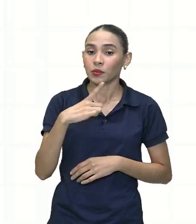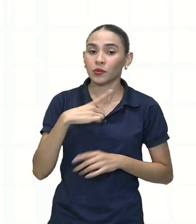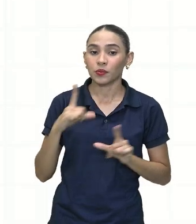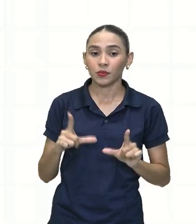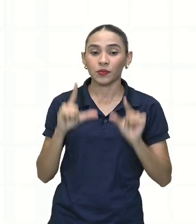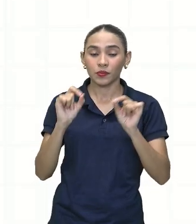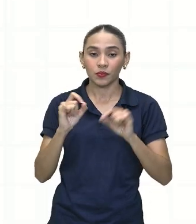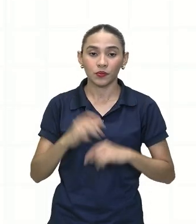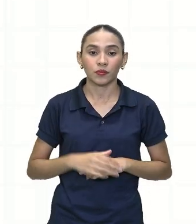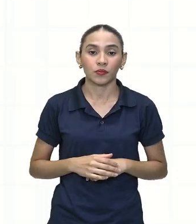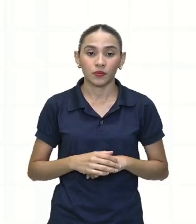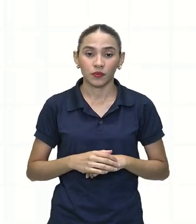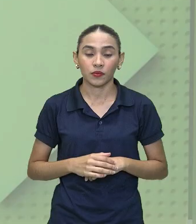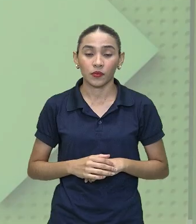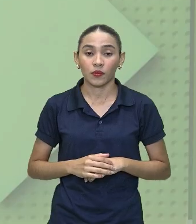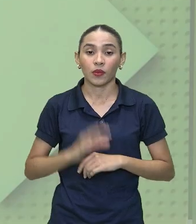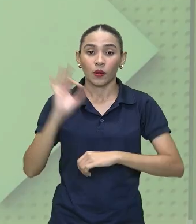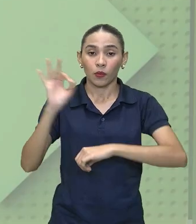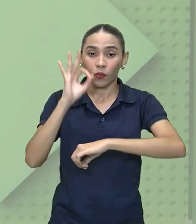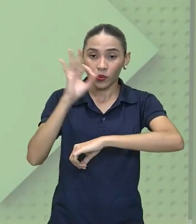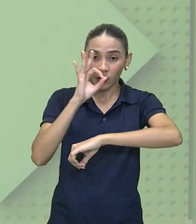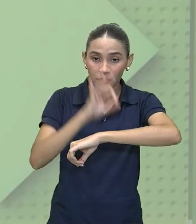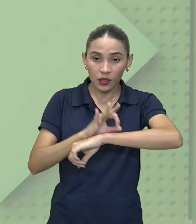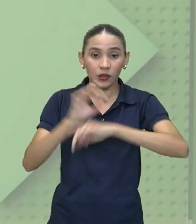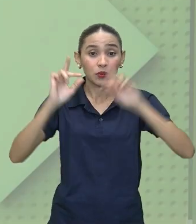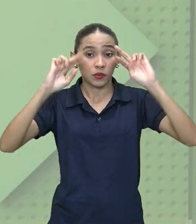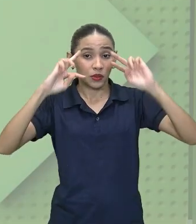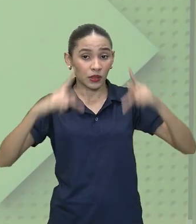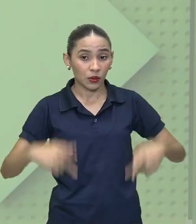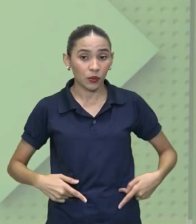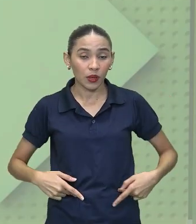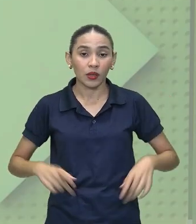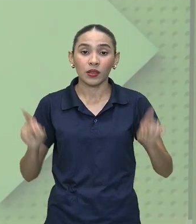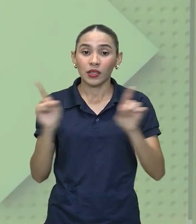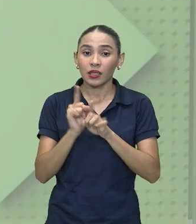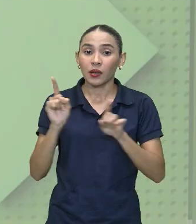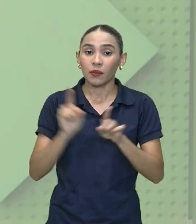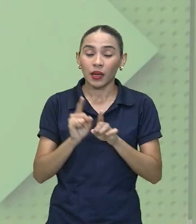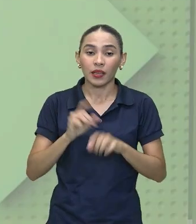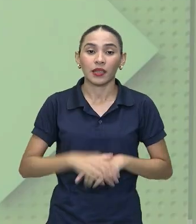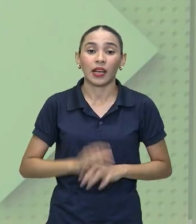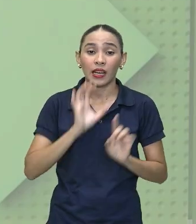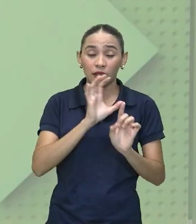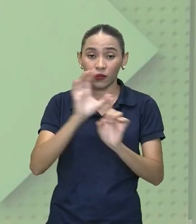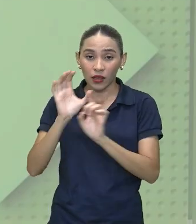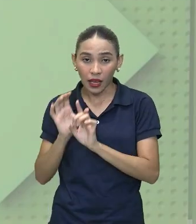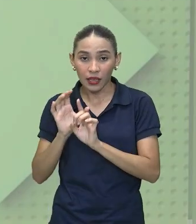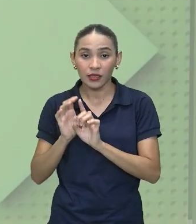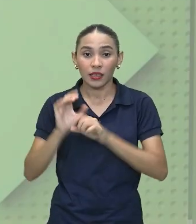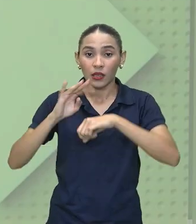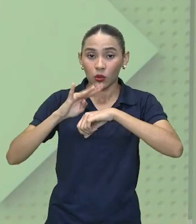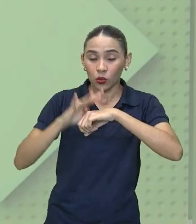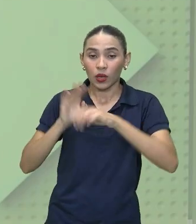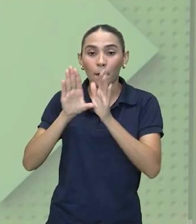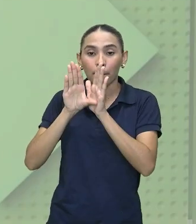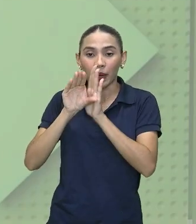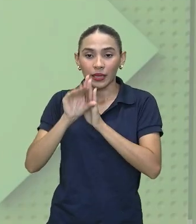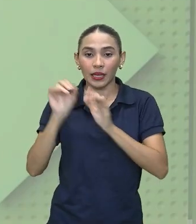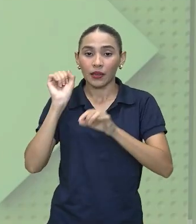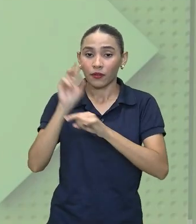a presença do mosquito, do ser humano e o causador da doença, que é um